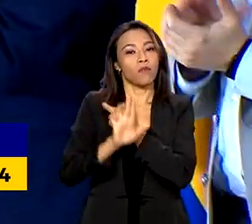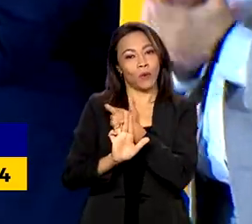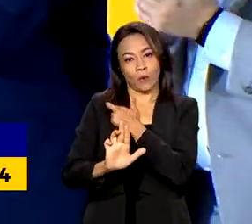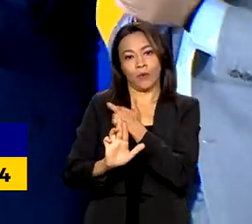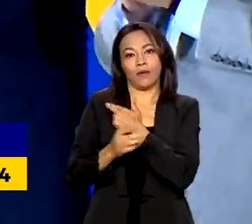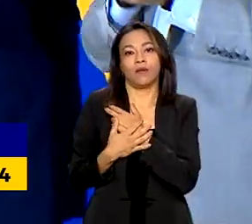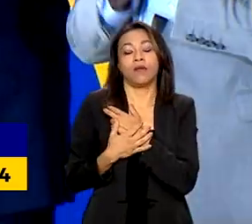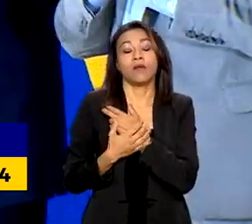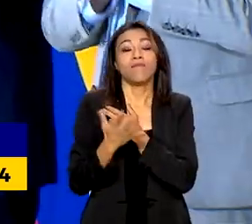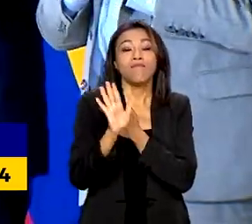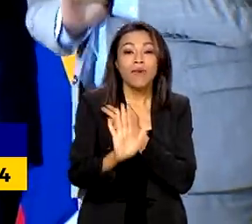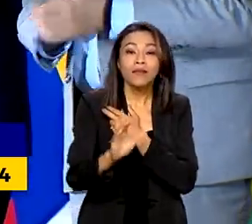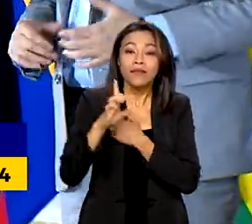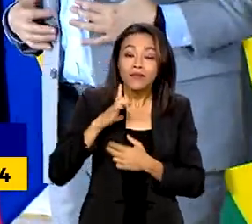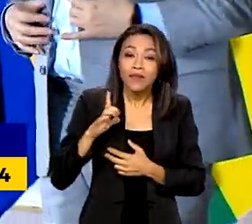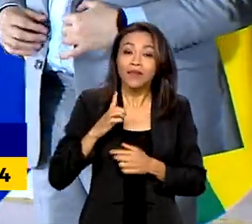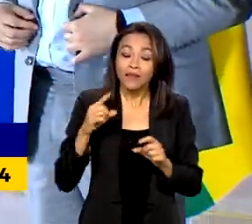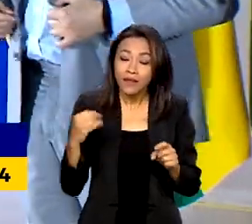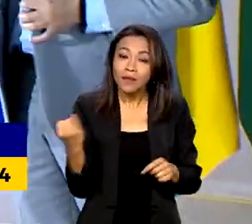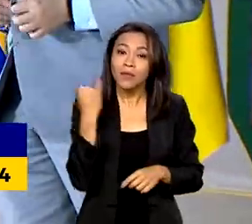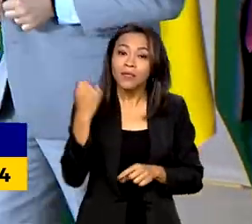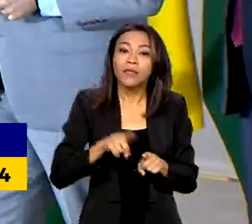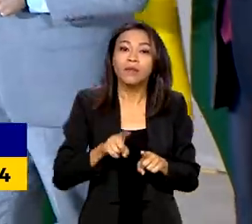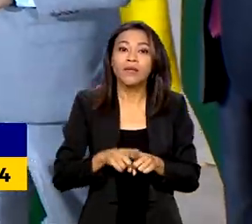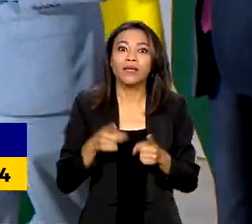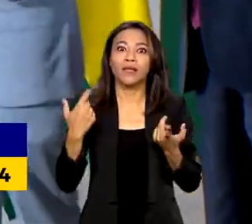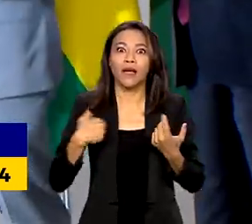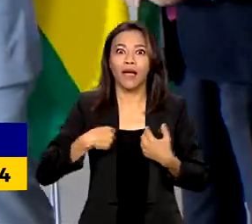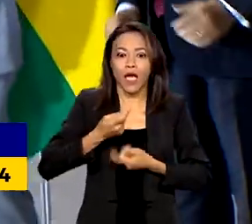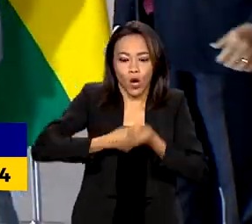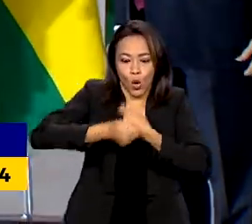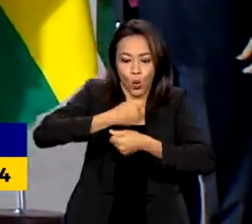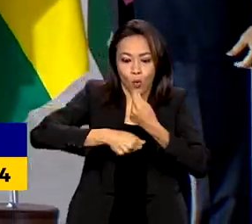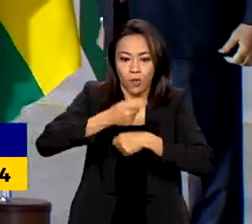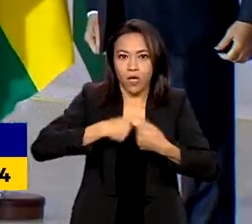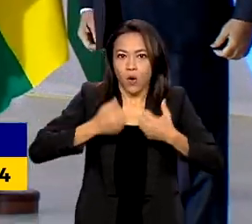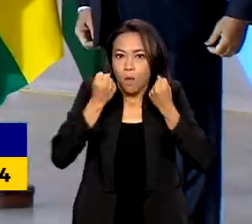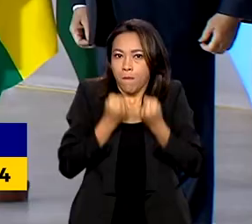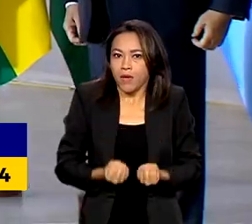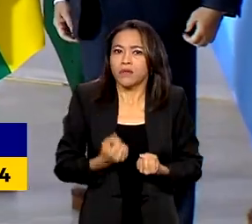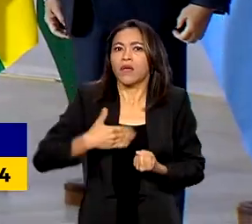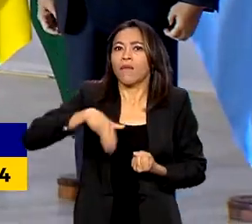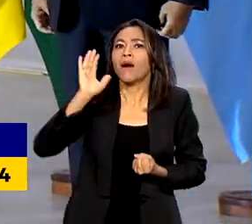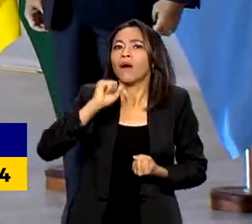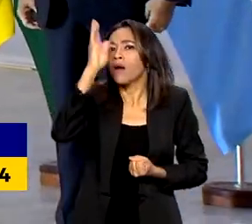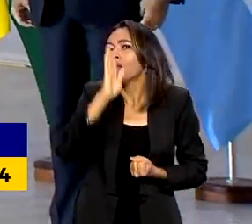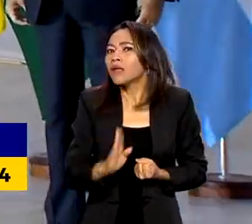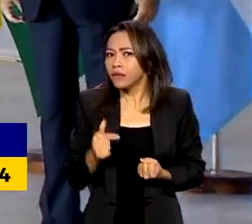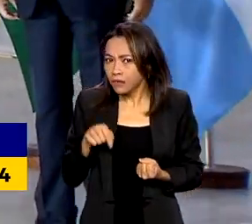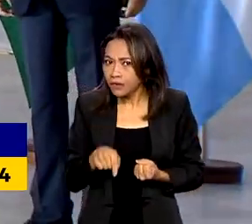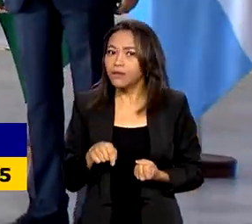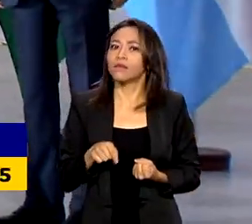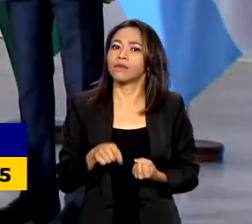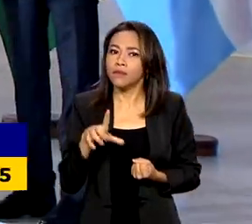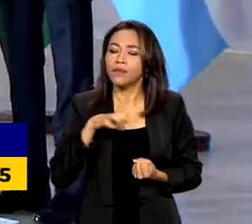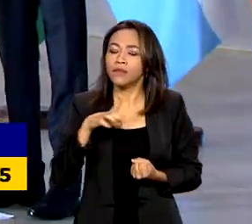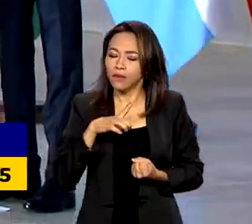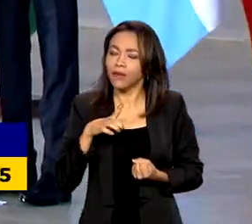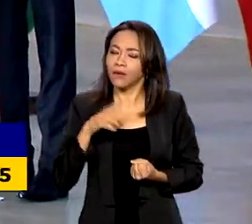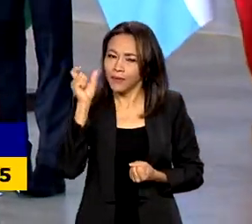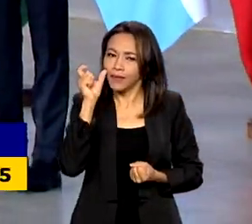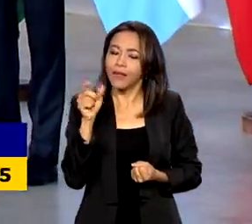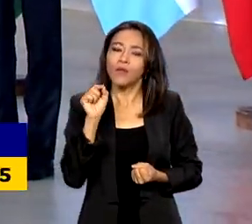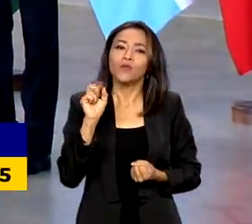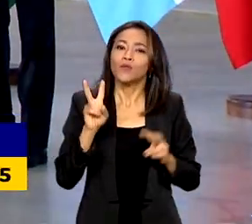tem também muito a ver com o peso da economia do Brasil, a maior do continente. E em grande parte o interesse maior desse encontro tem a ver com isso,